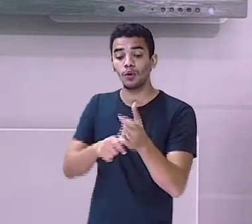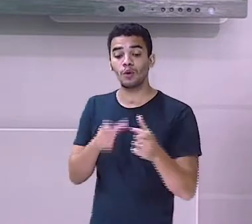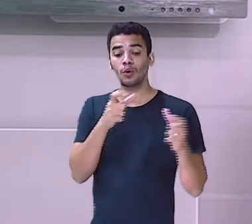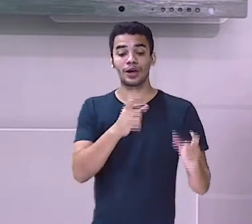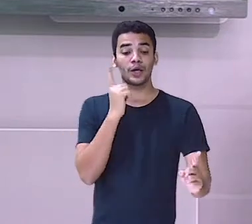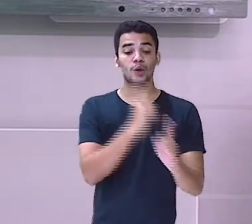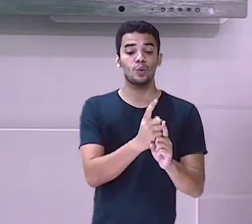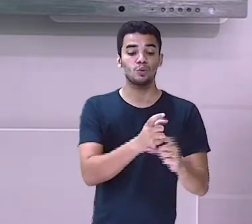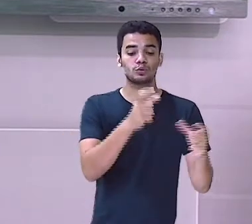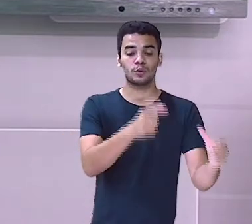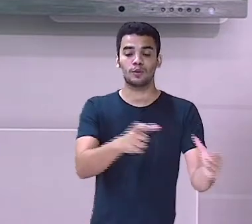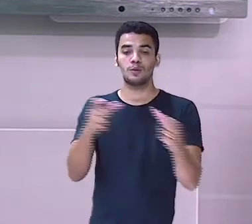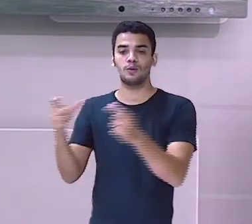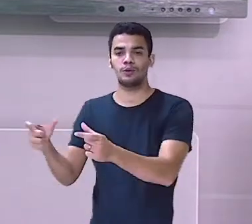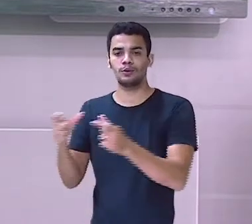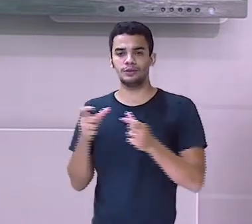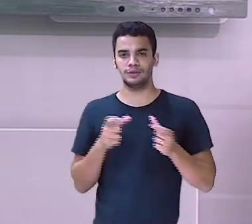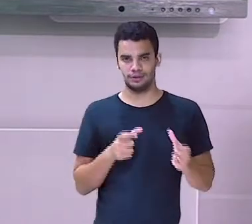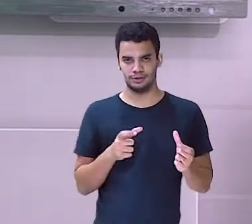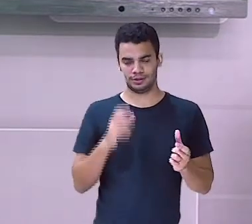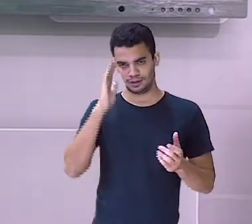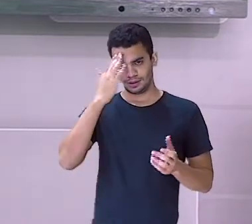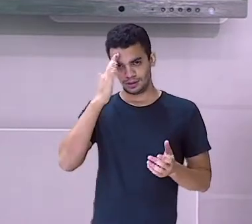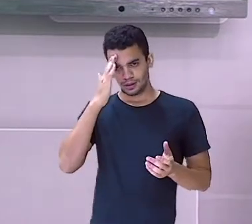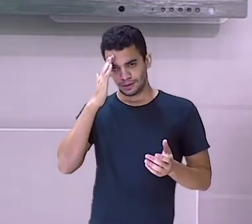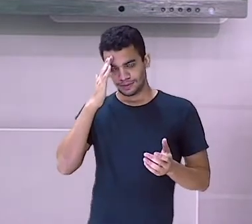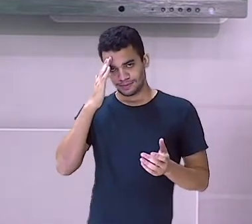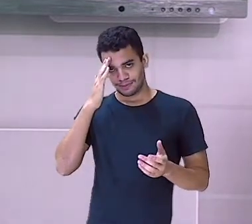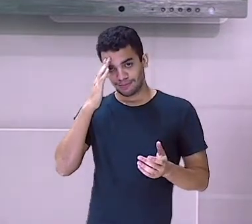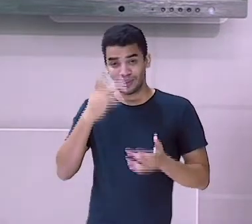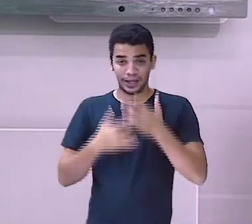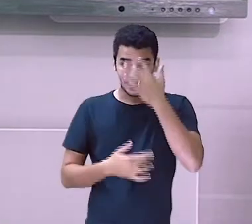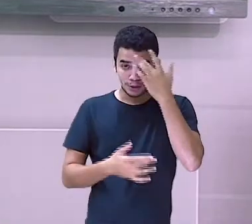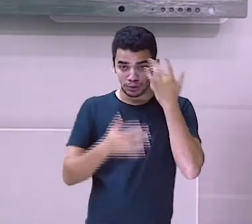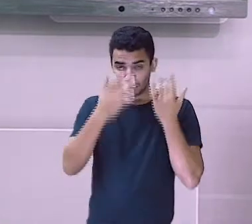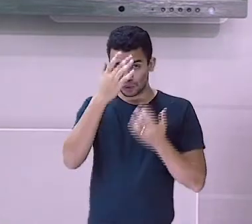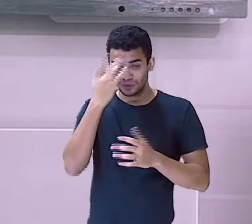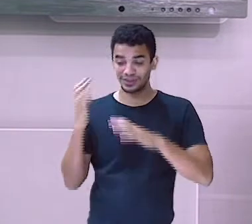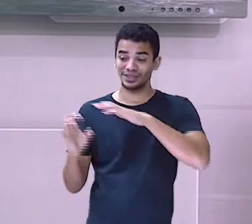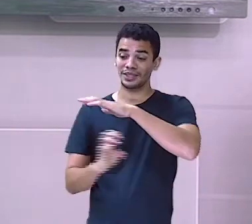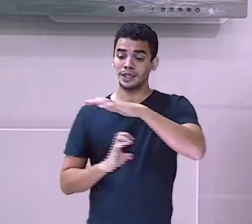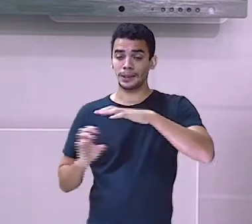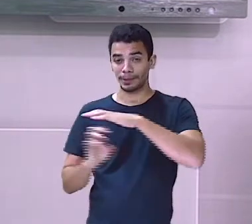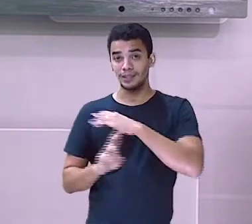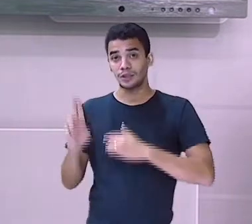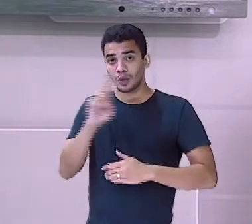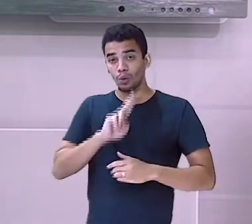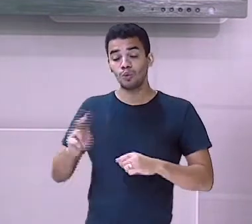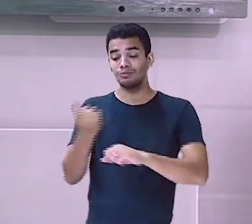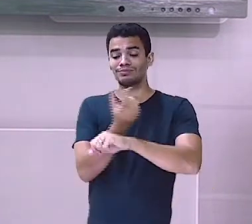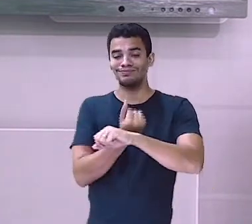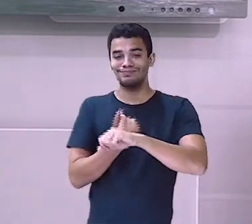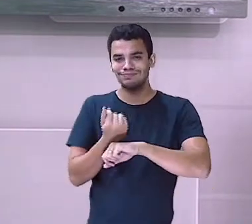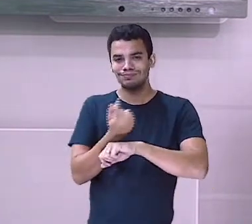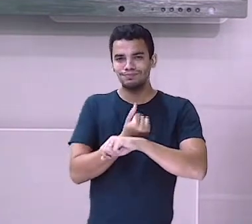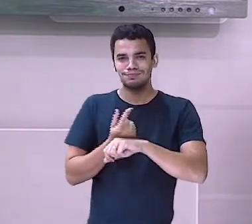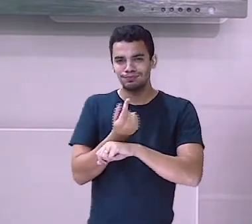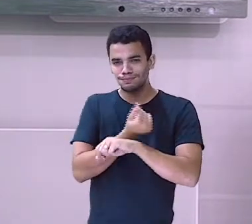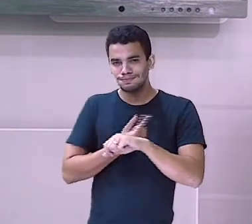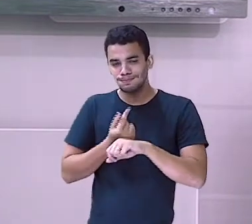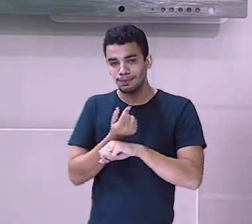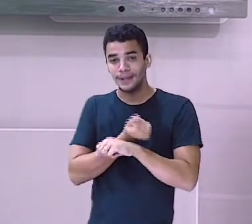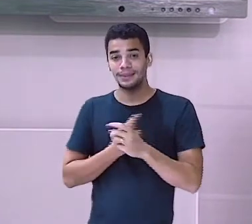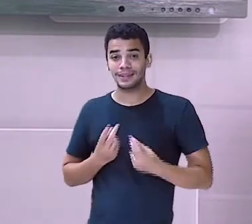eles ajudam, né, no desenvolvimento econômico. Então, os recursos naturais, eles são utilizados muito na questão da